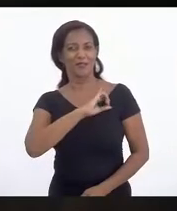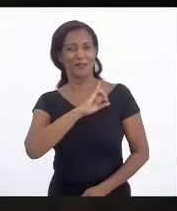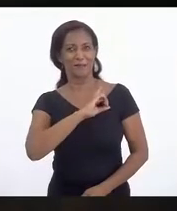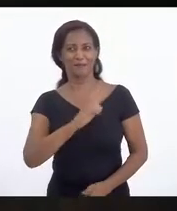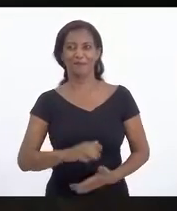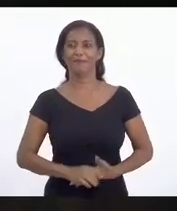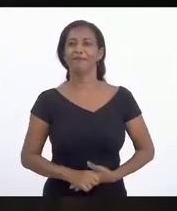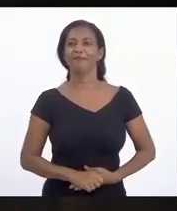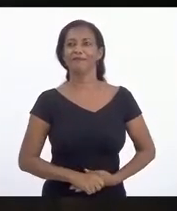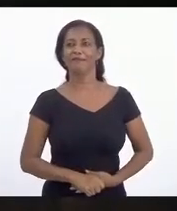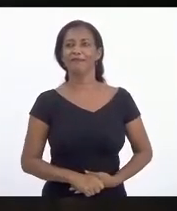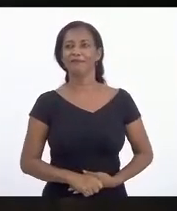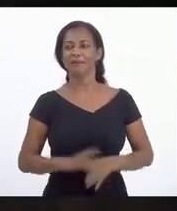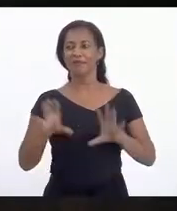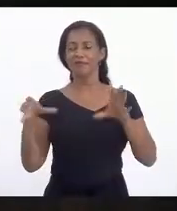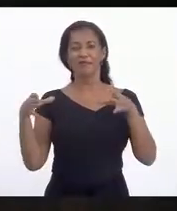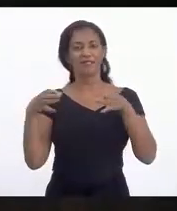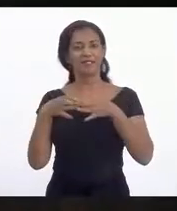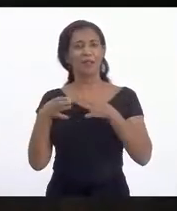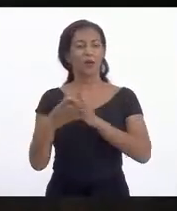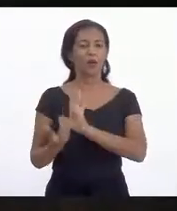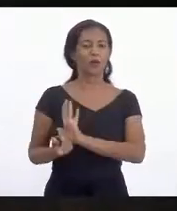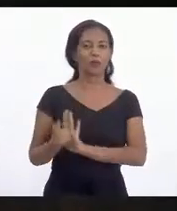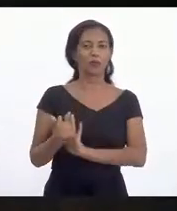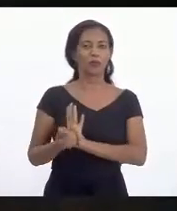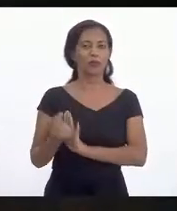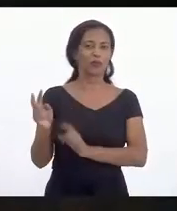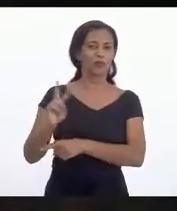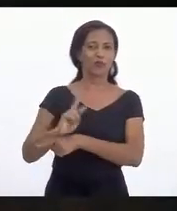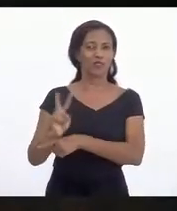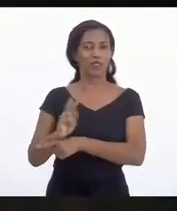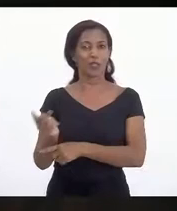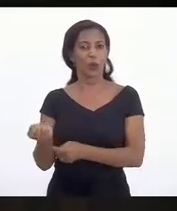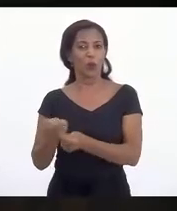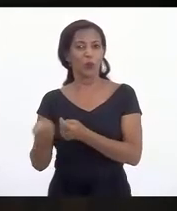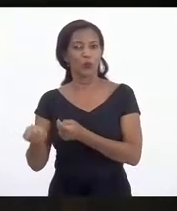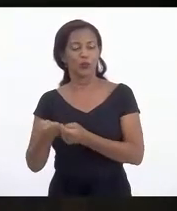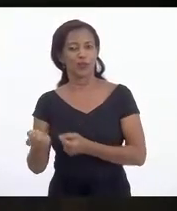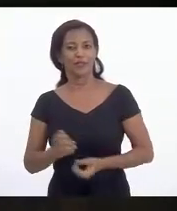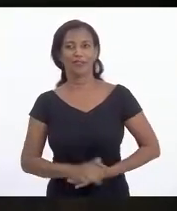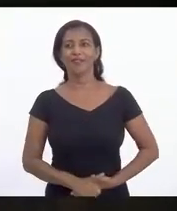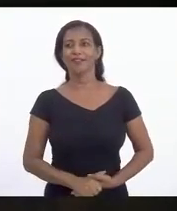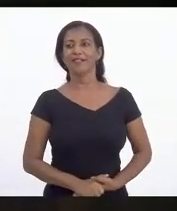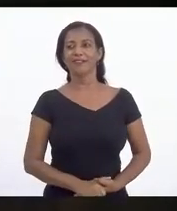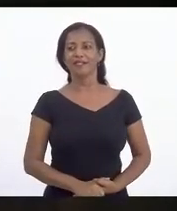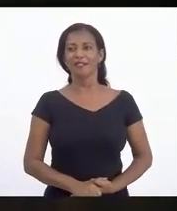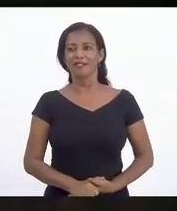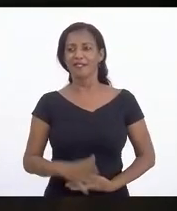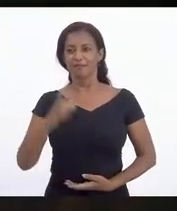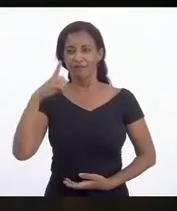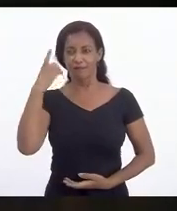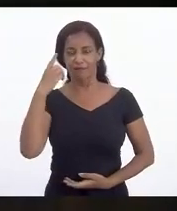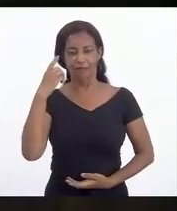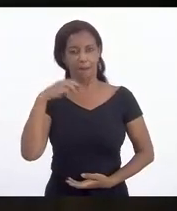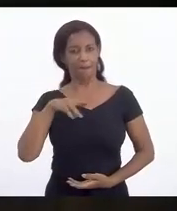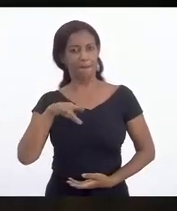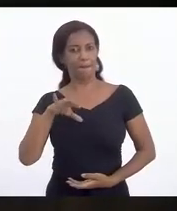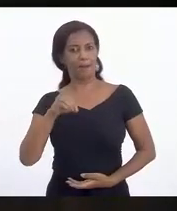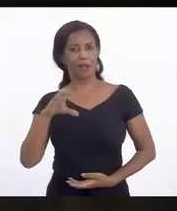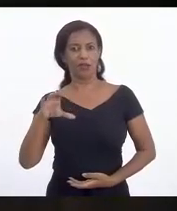Dani. Pela Comissão de Orçamento, Finanças, Fiscalização Financeira e Controle, deputado Márcio